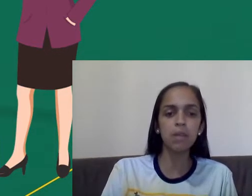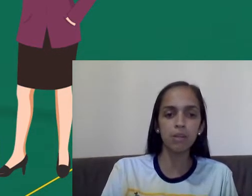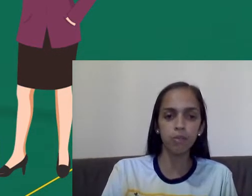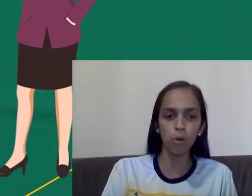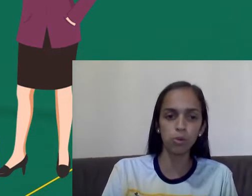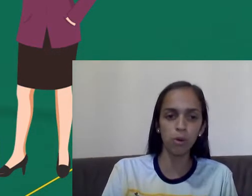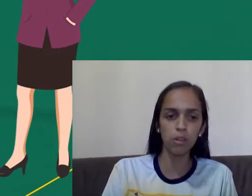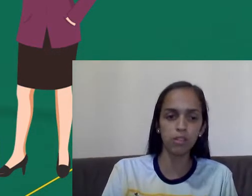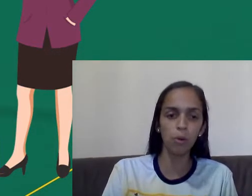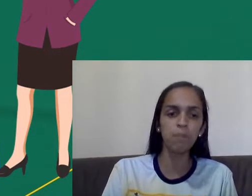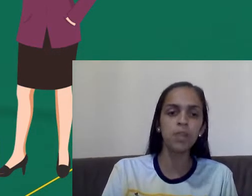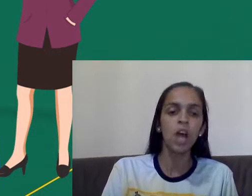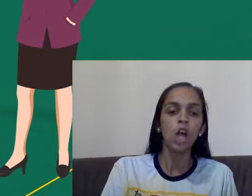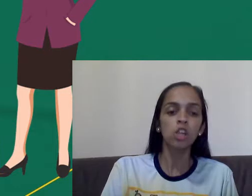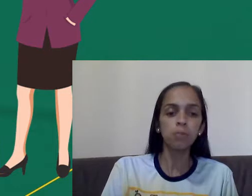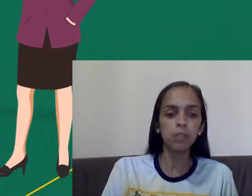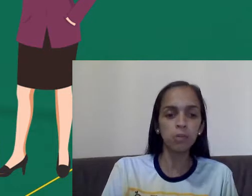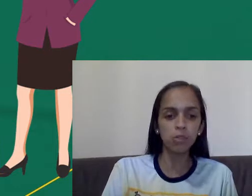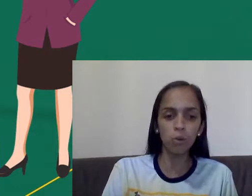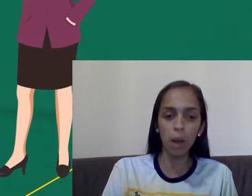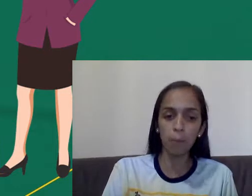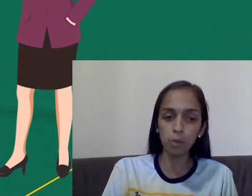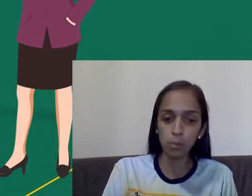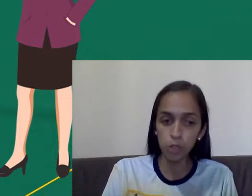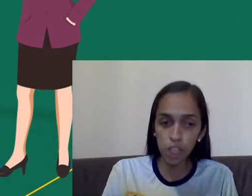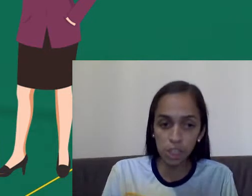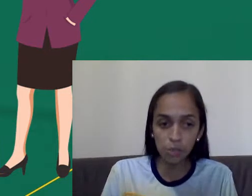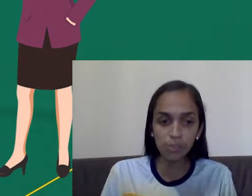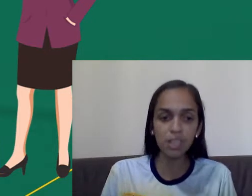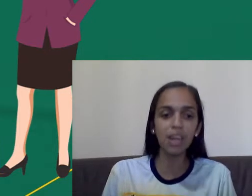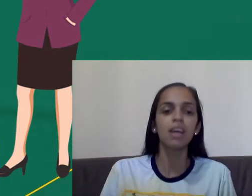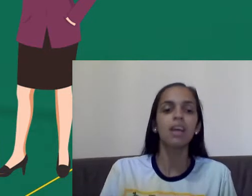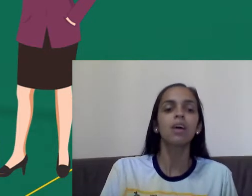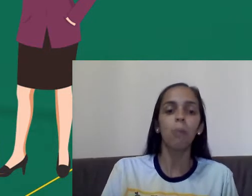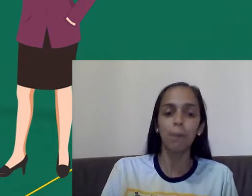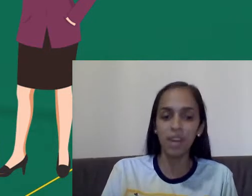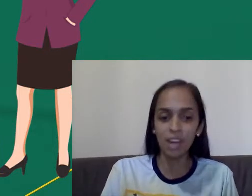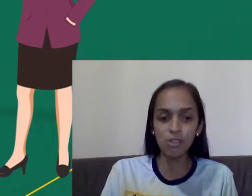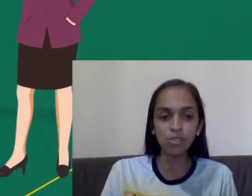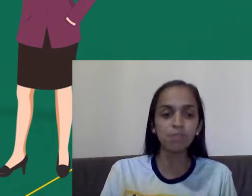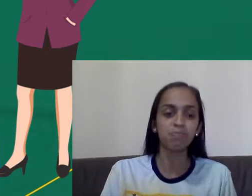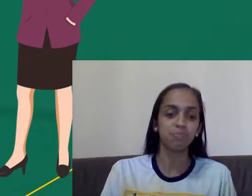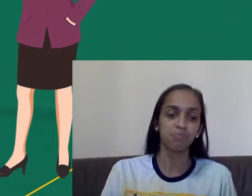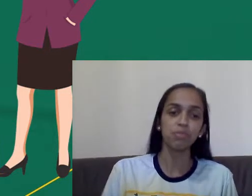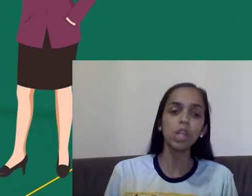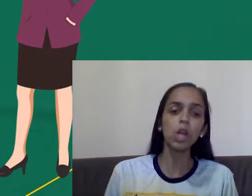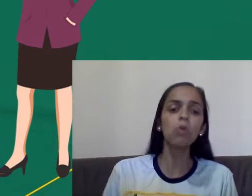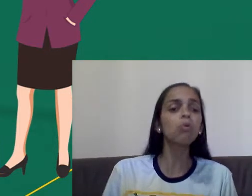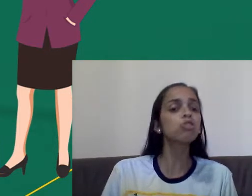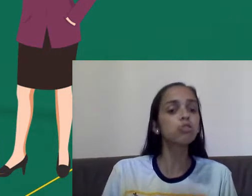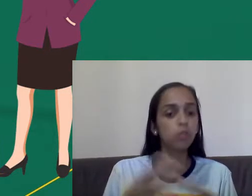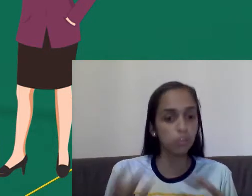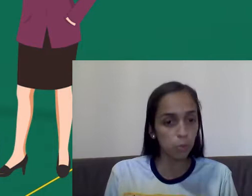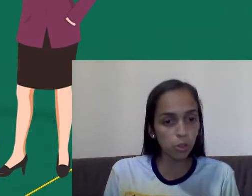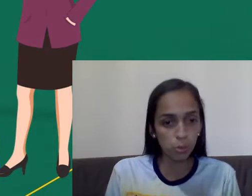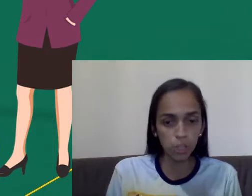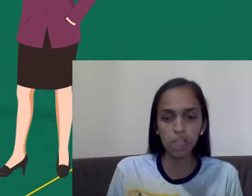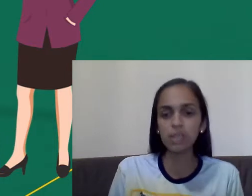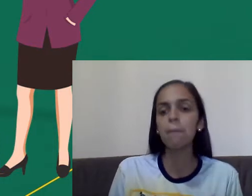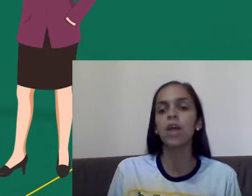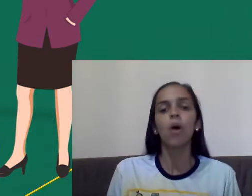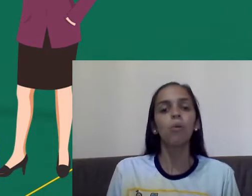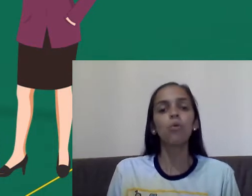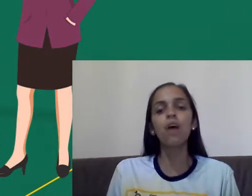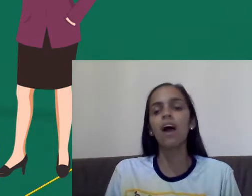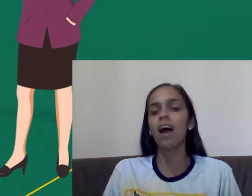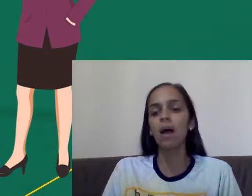Nessa primeira foto, olha só, nós podemos ver um lugar muito bonito, né? Com prédios, com construções muito